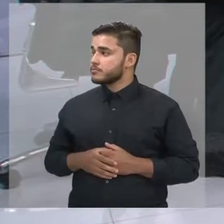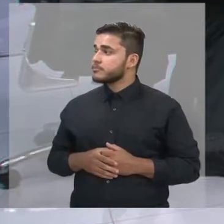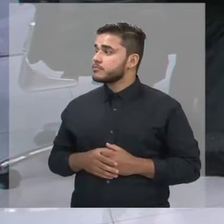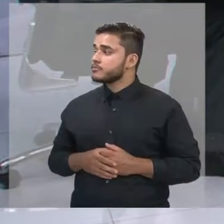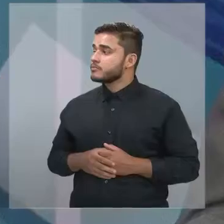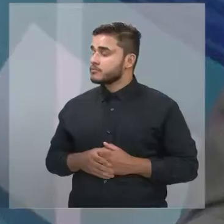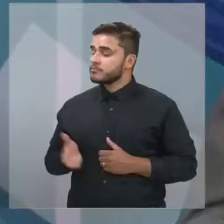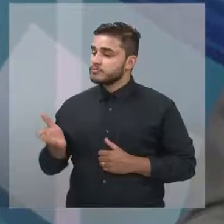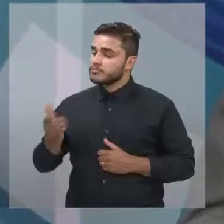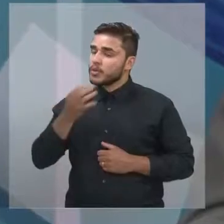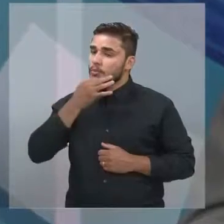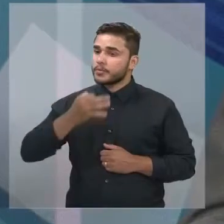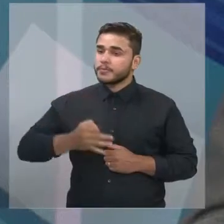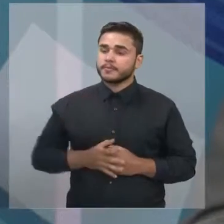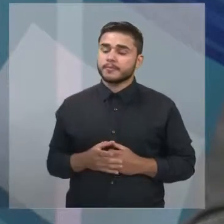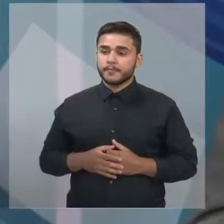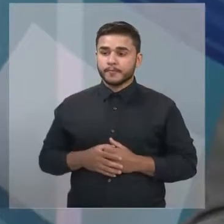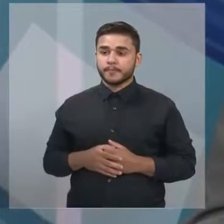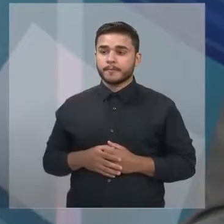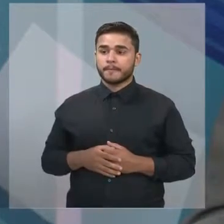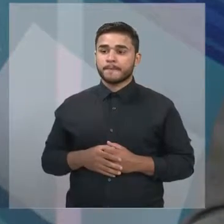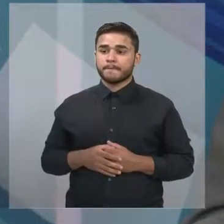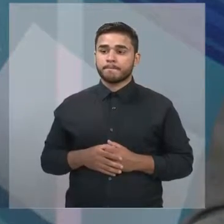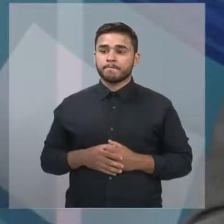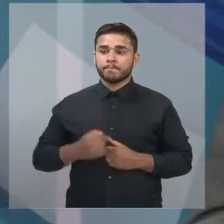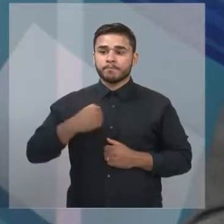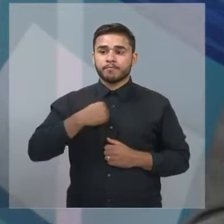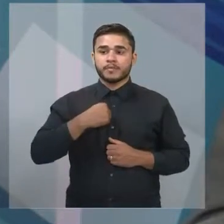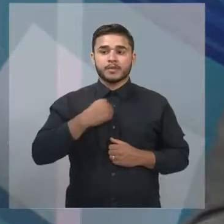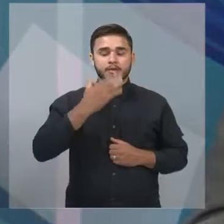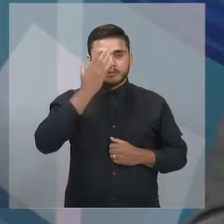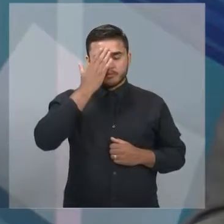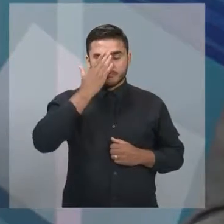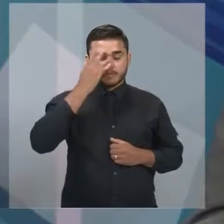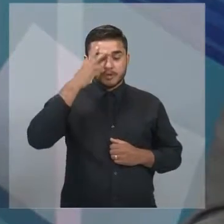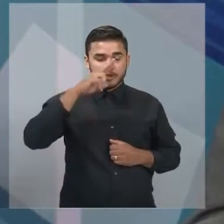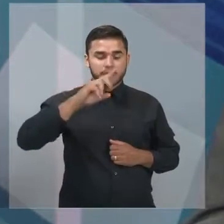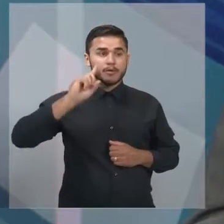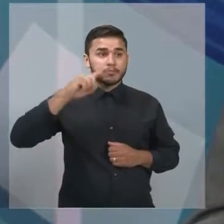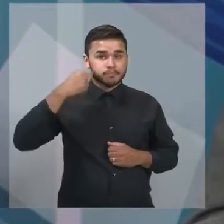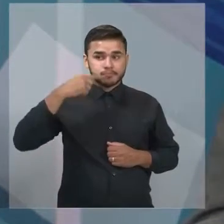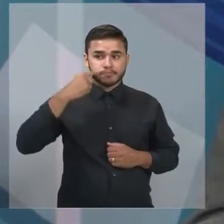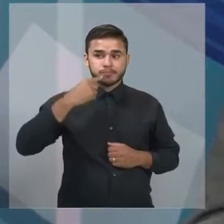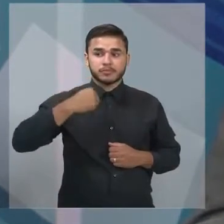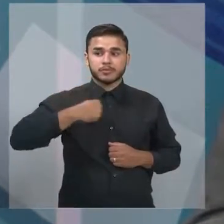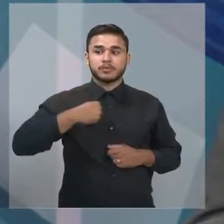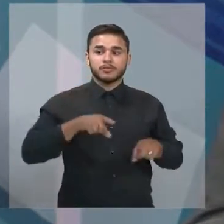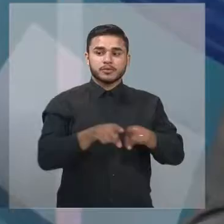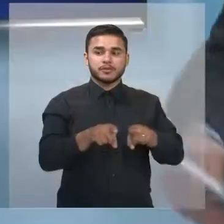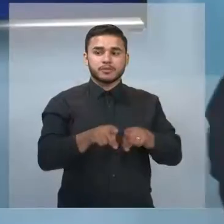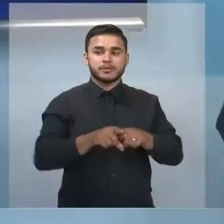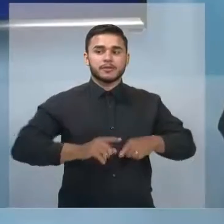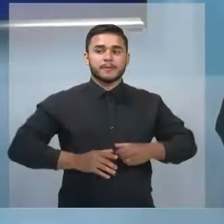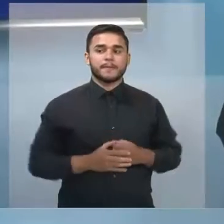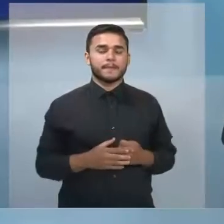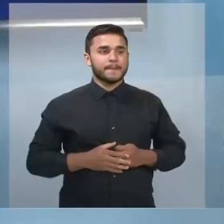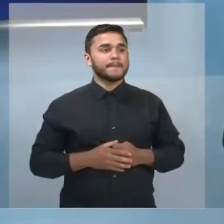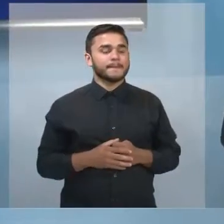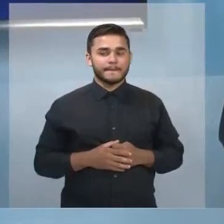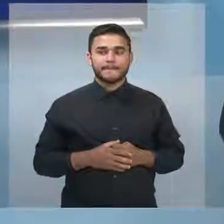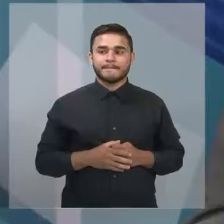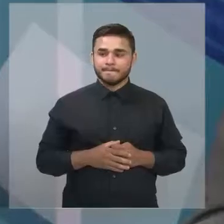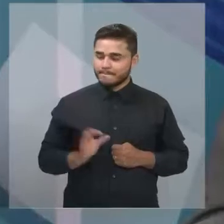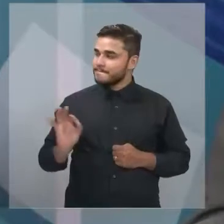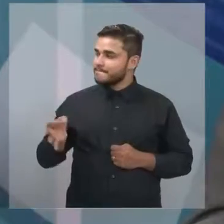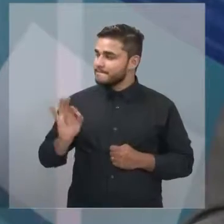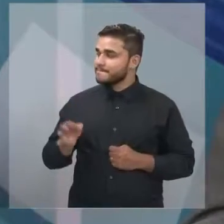questão. Eu às vezes me lembro que sou advogado e vou entrar no aspecto jurídico também. Também é verdade. Desculpa, tem razão.